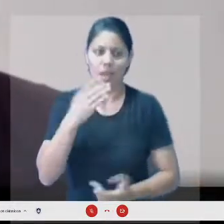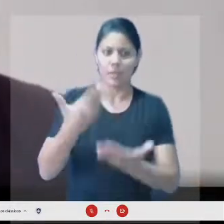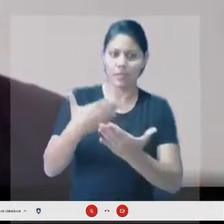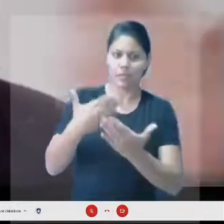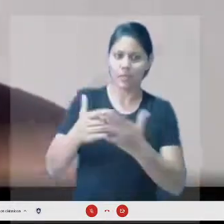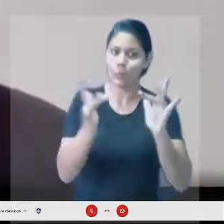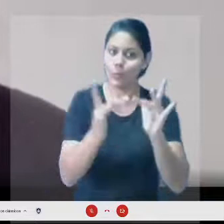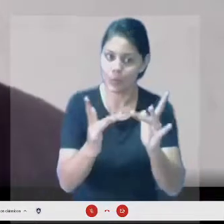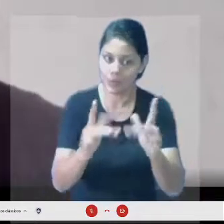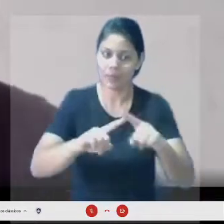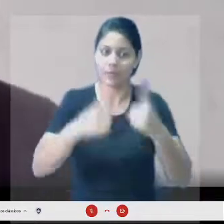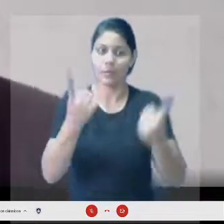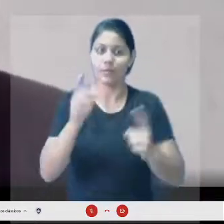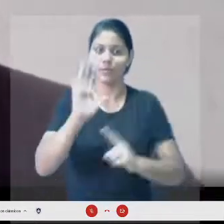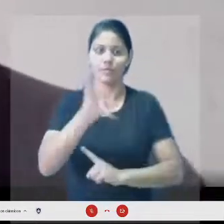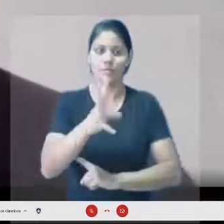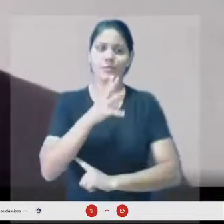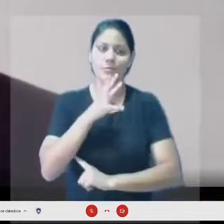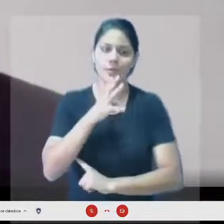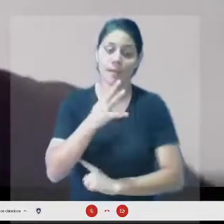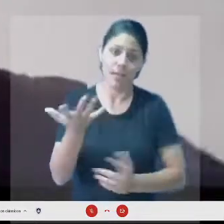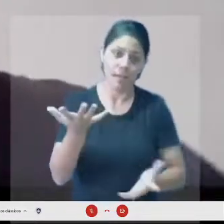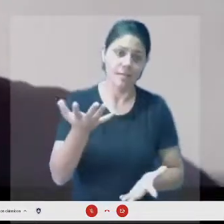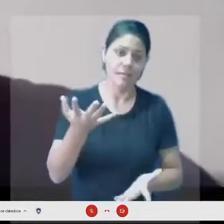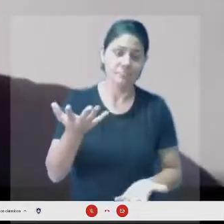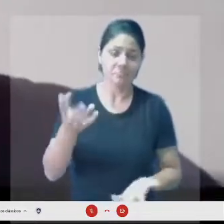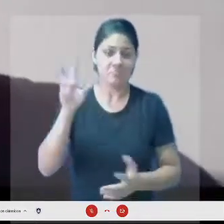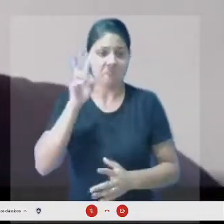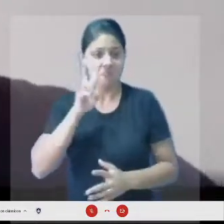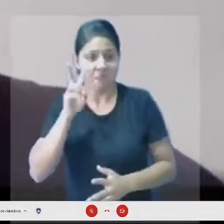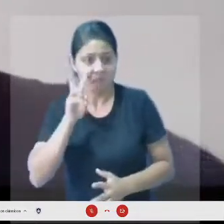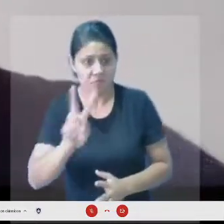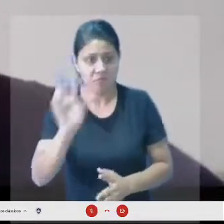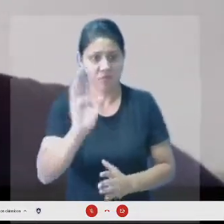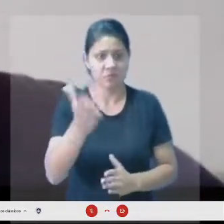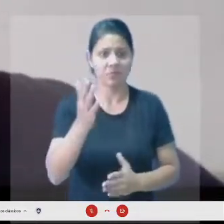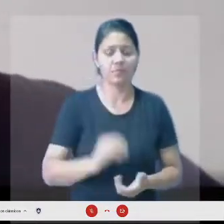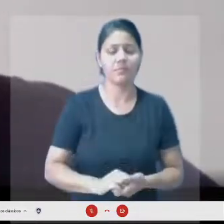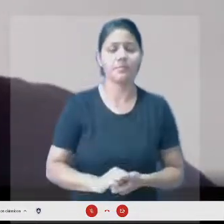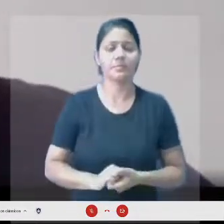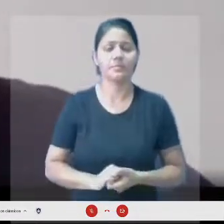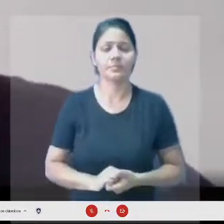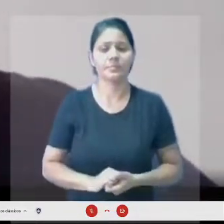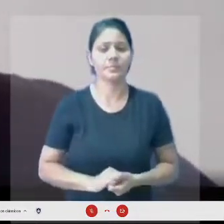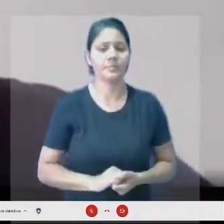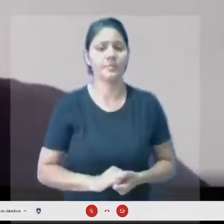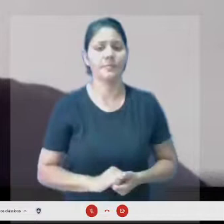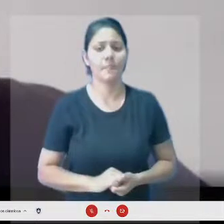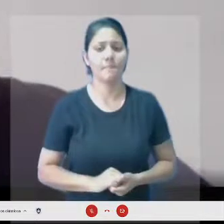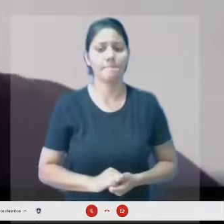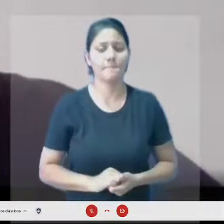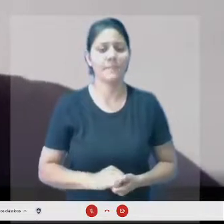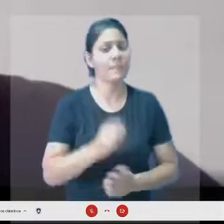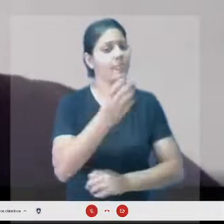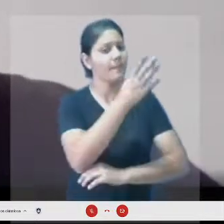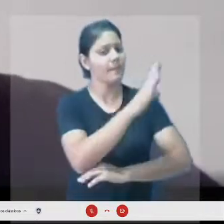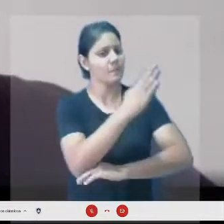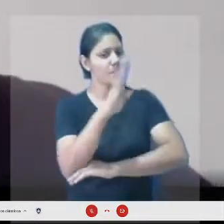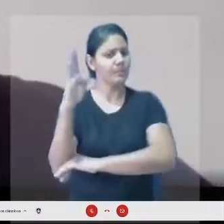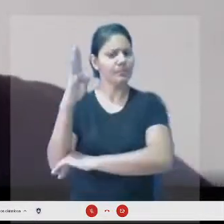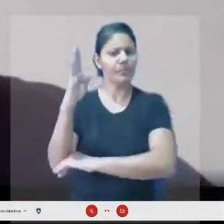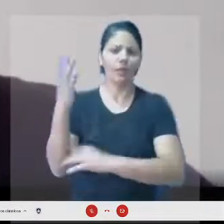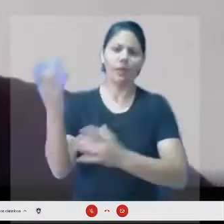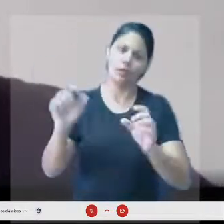estudado nela, né? Só os mais velhos. Mas vocês muito provavelmente conhecem a obra. E as bibliotecas,